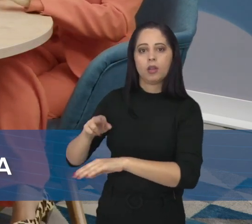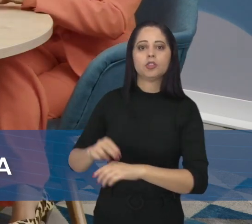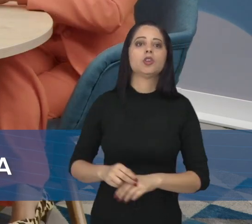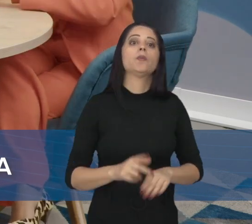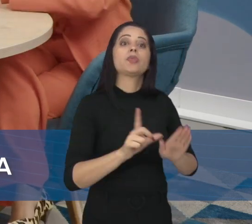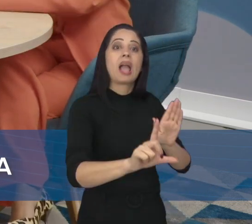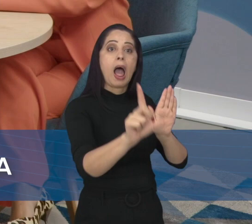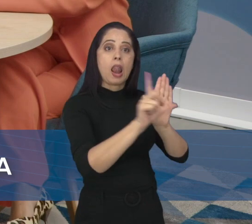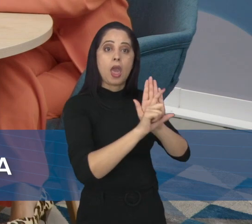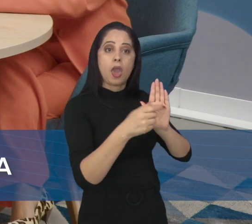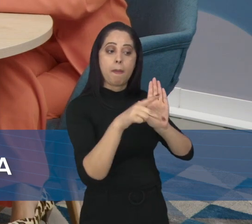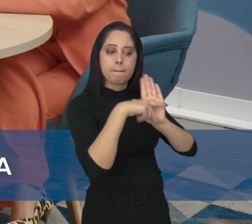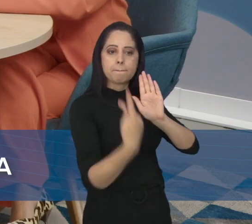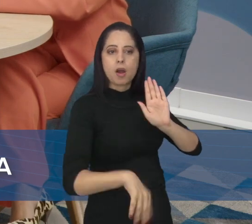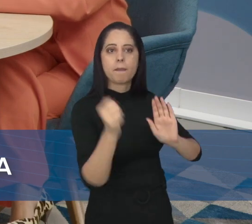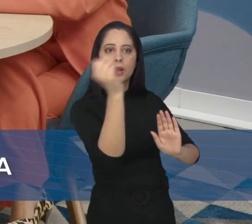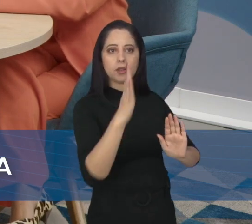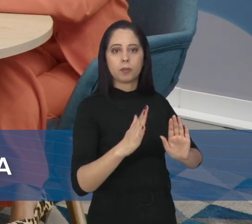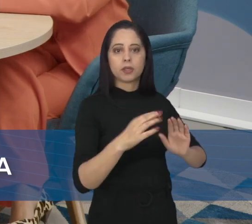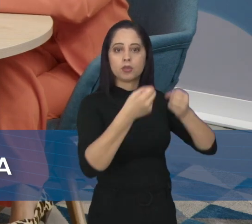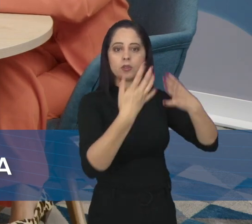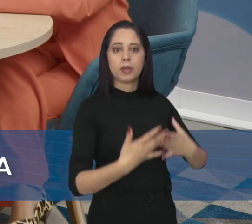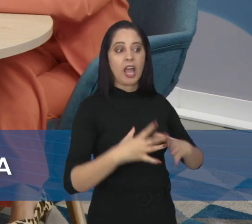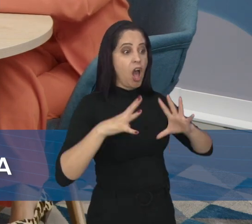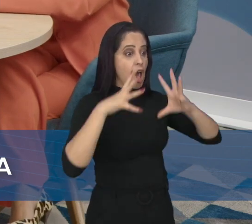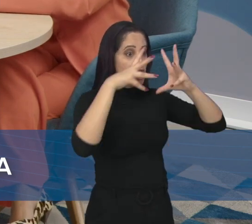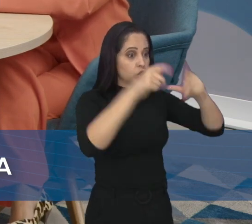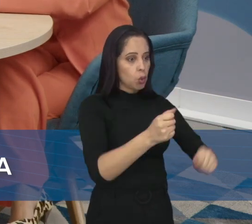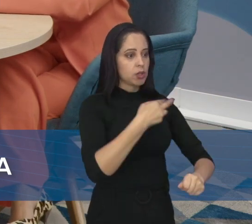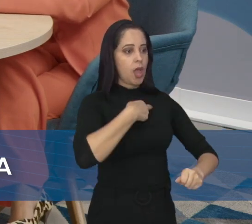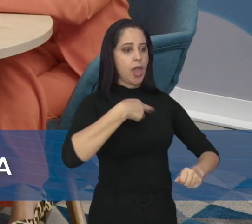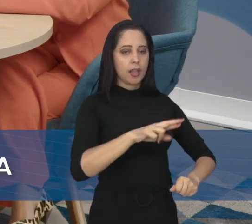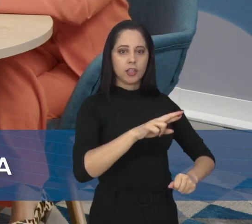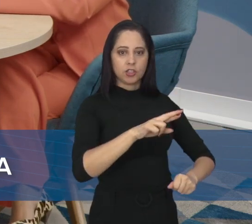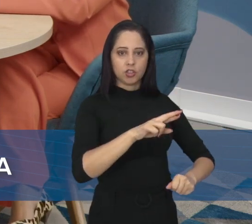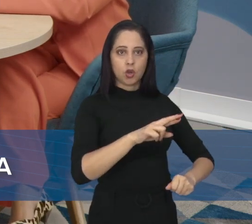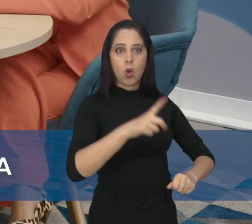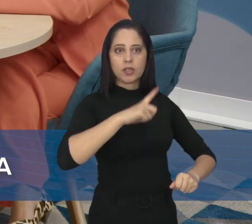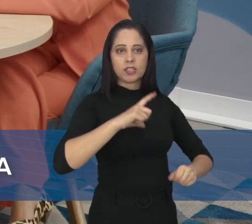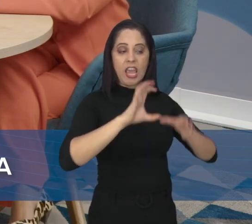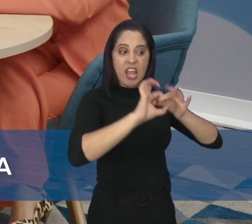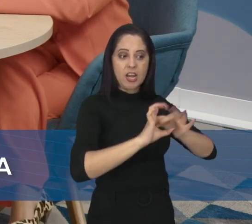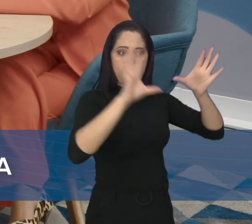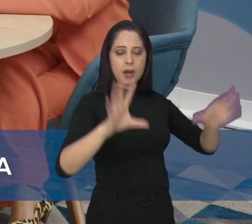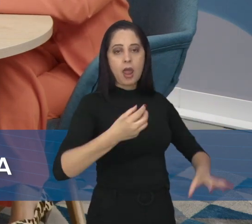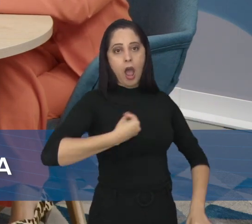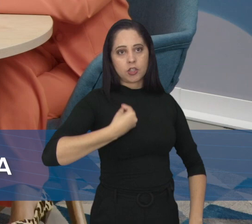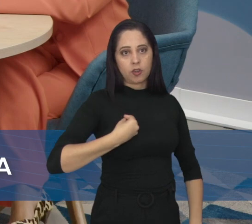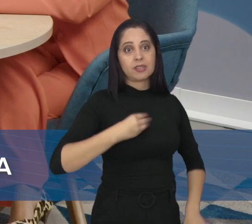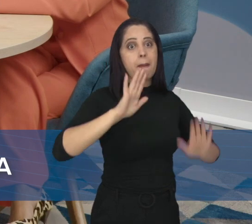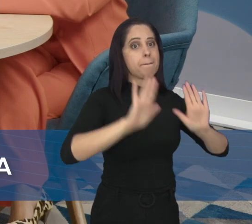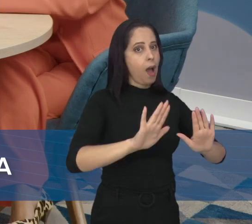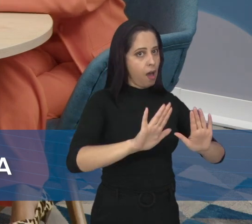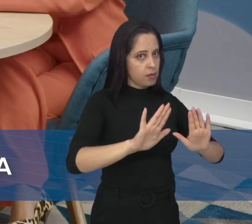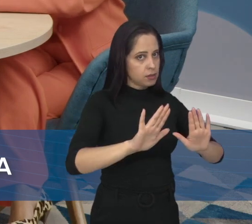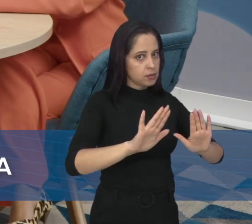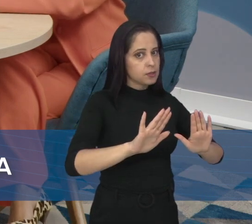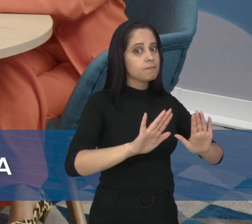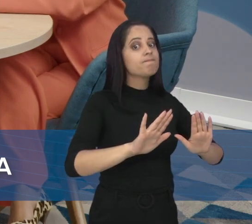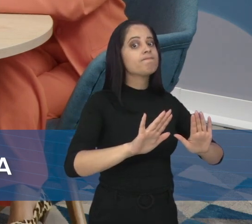própria lei brasileira diz: todas as religiões possuem plena liberdade de existência, desde